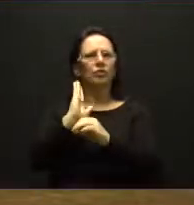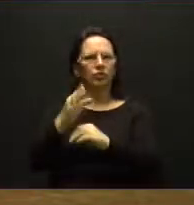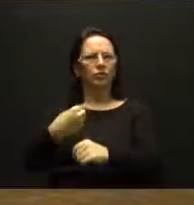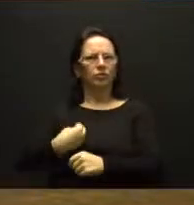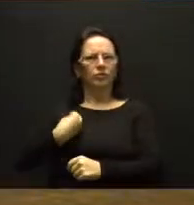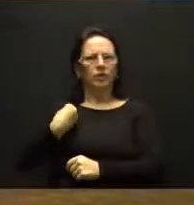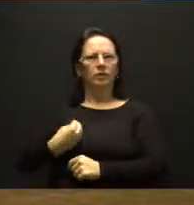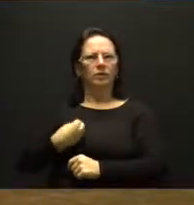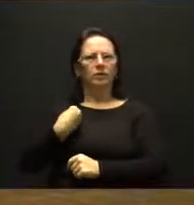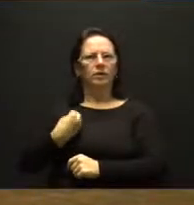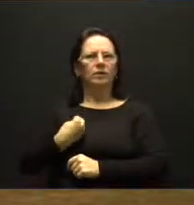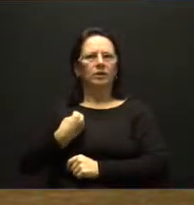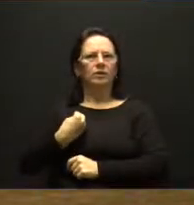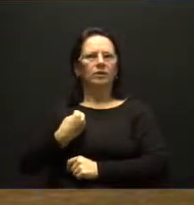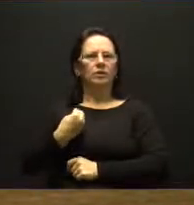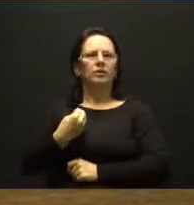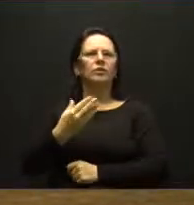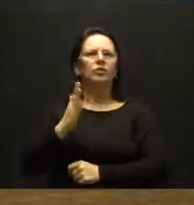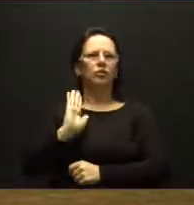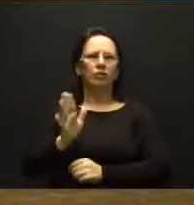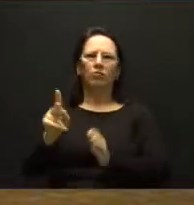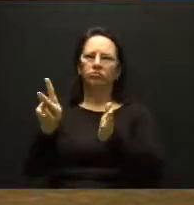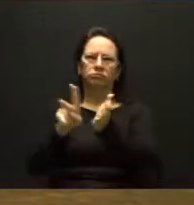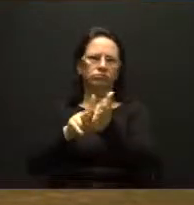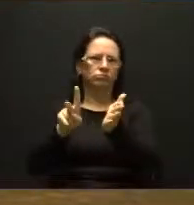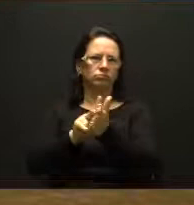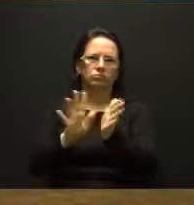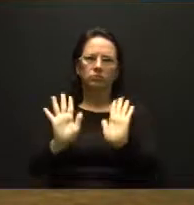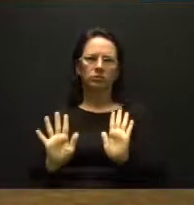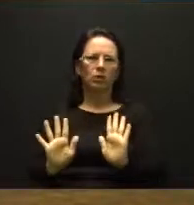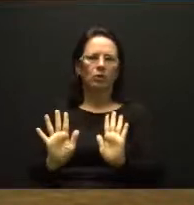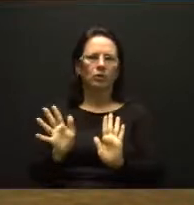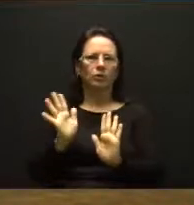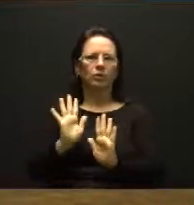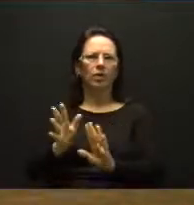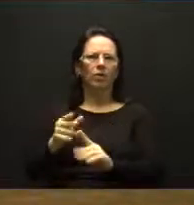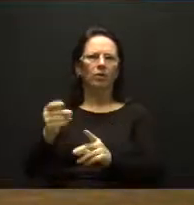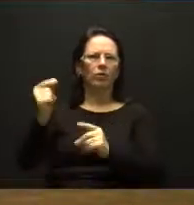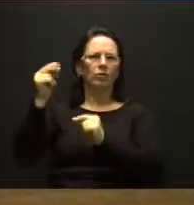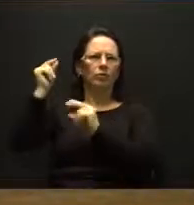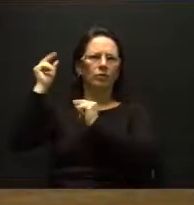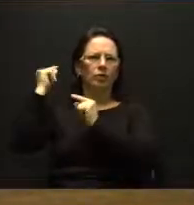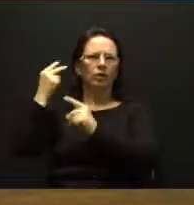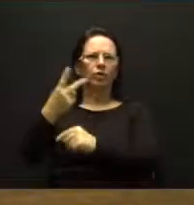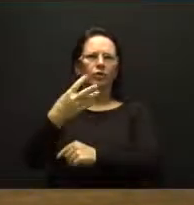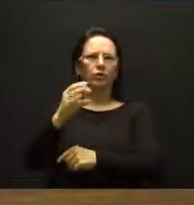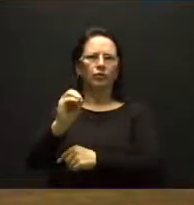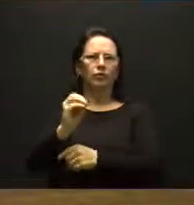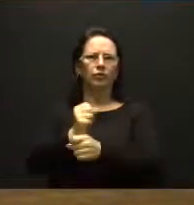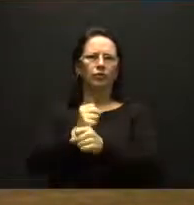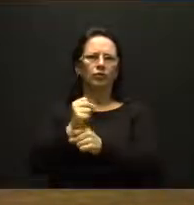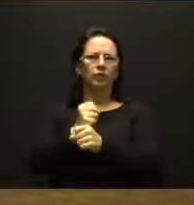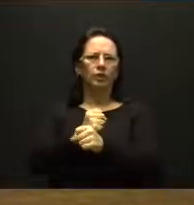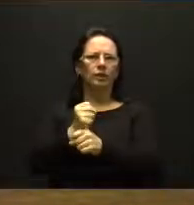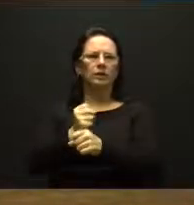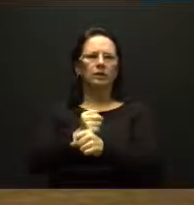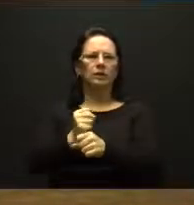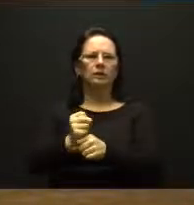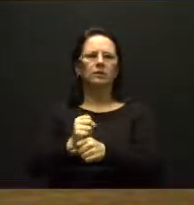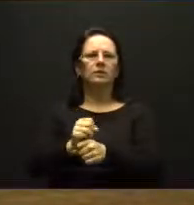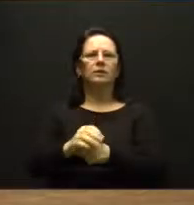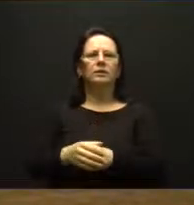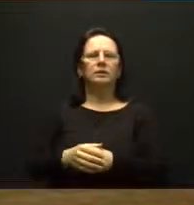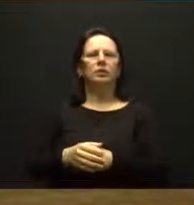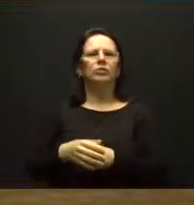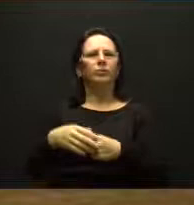da lei de usucapião e já são proprietários porque estão ali há muito tempo então se faz jus sim essa